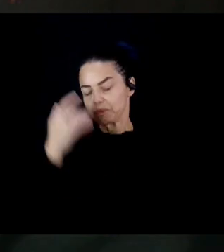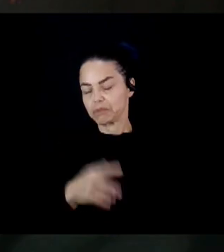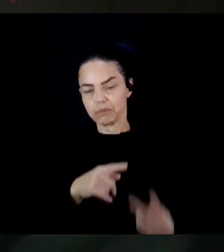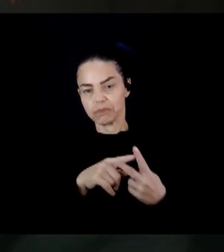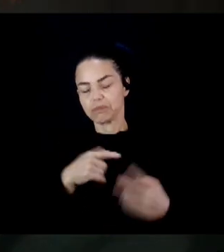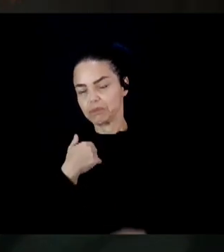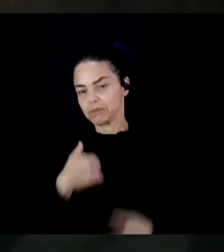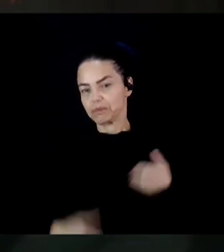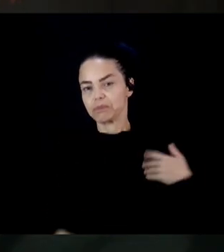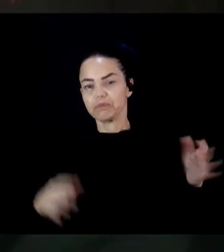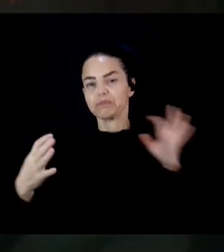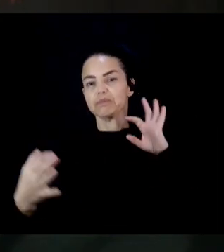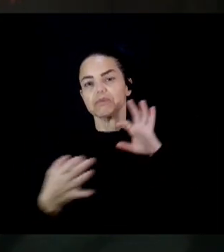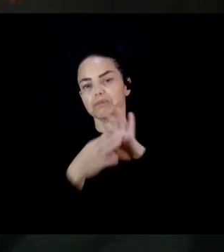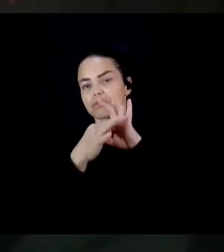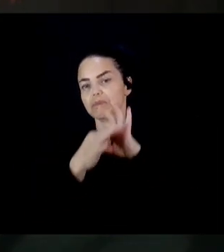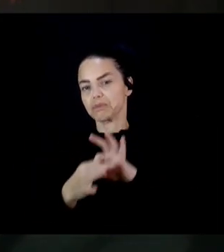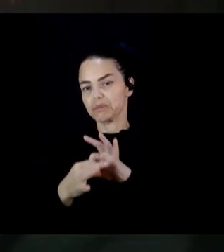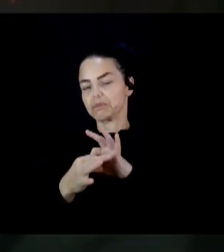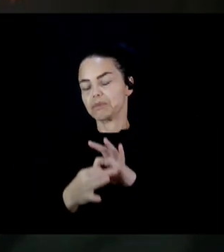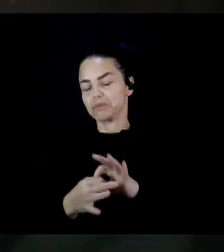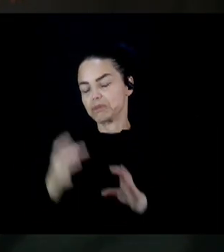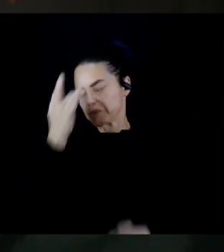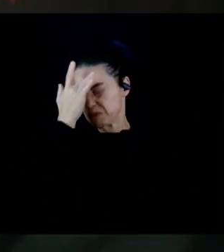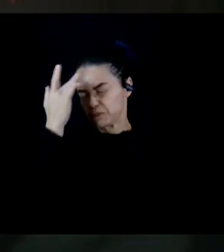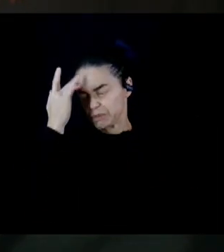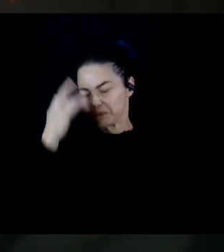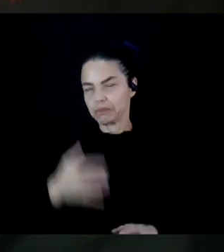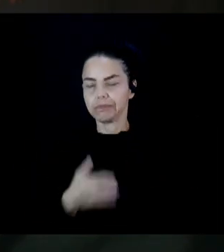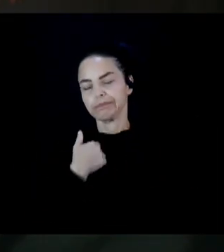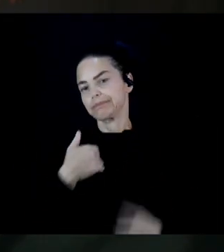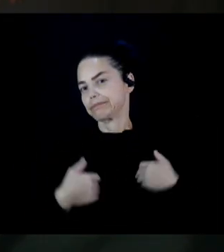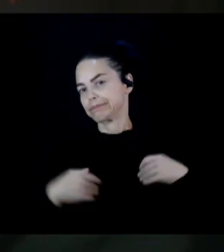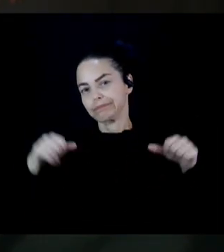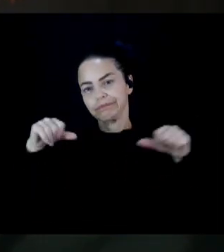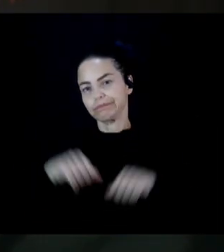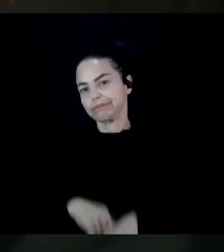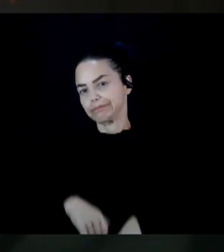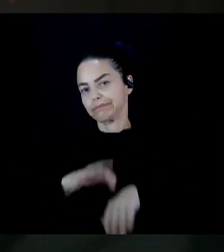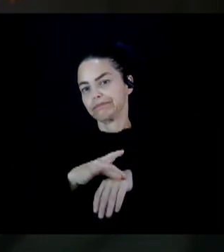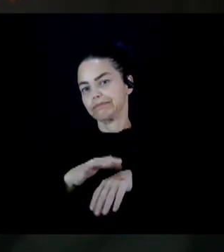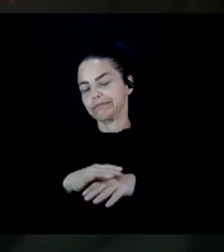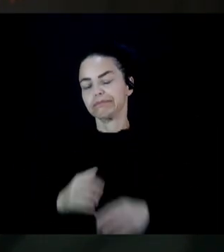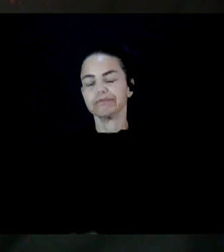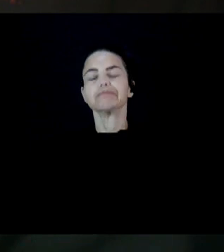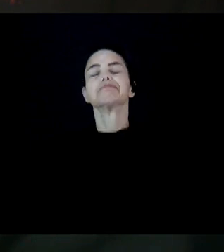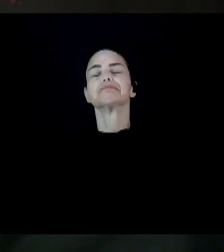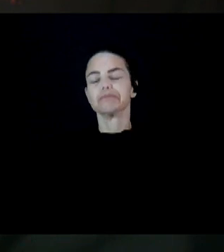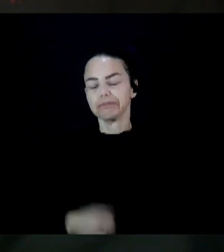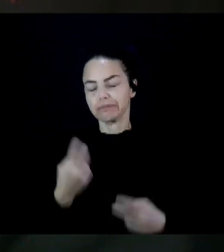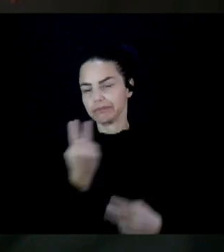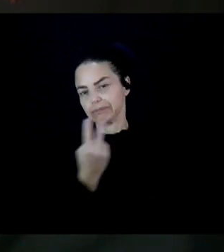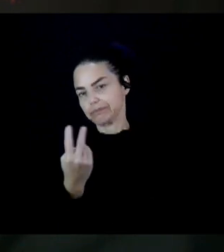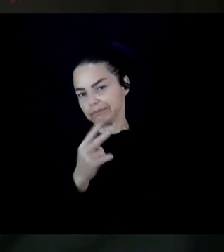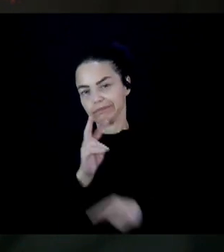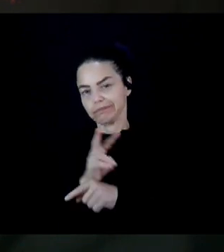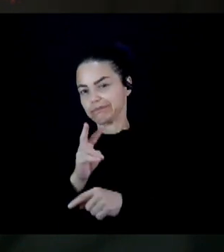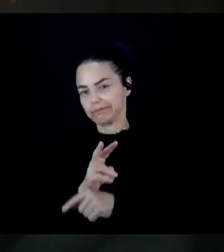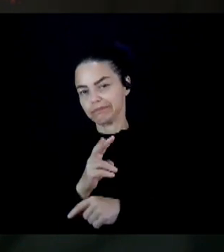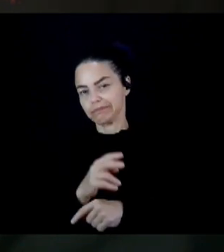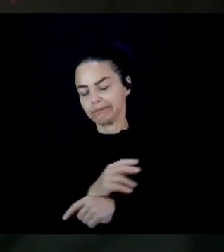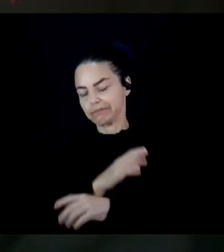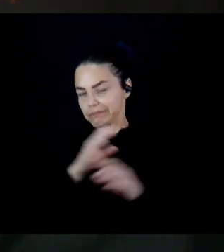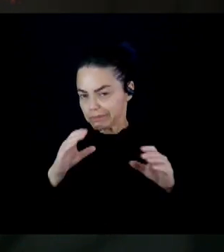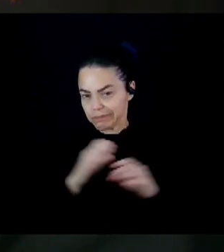conectam. Não Isso. adianta você estar com a mente saudável e com o corpo não saudável ou vice-versa. A gente precisa cuidar de nós por um todo,